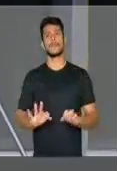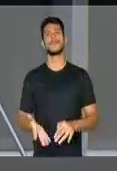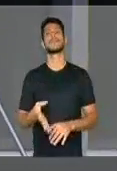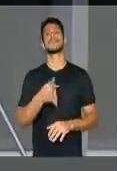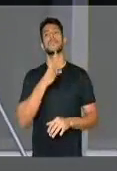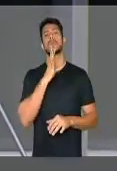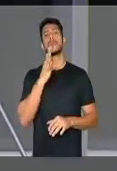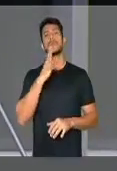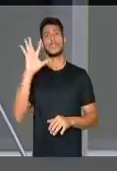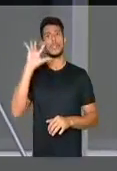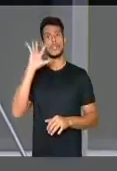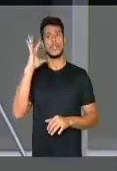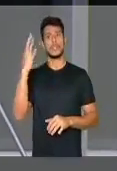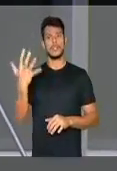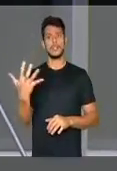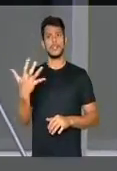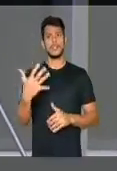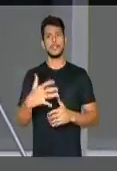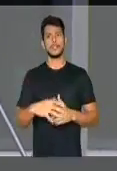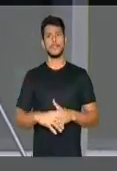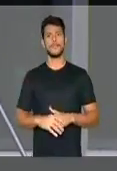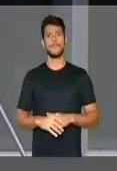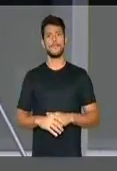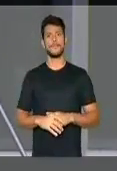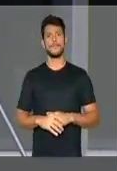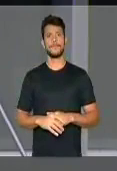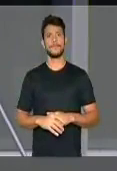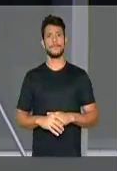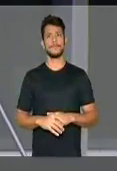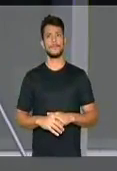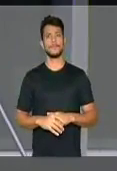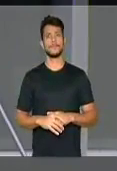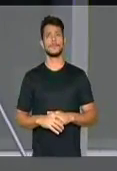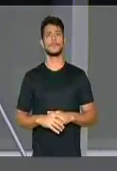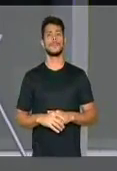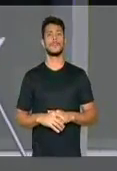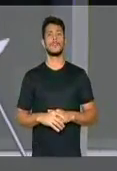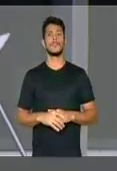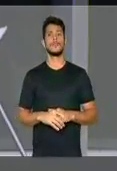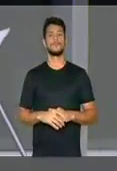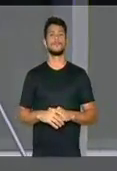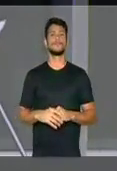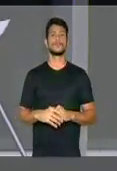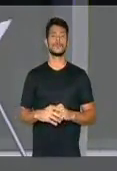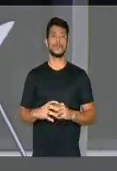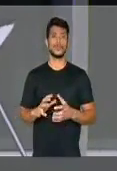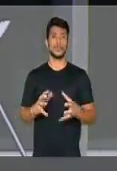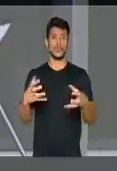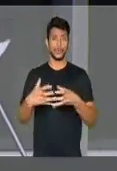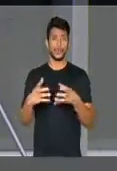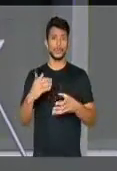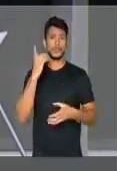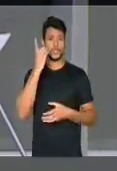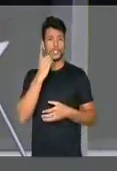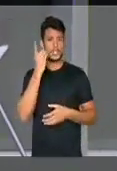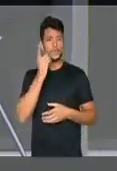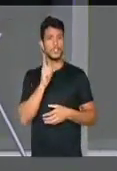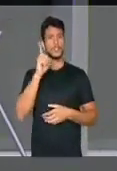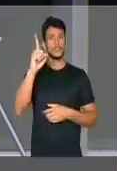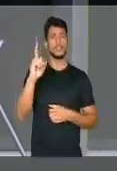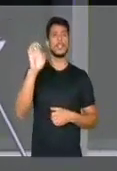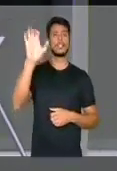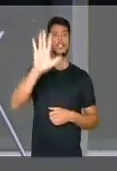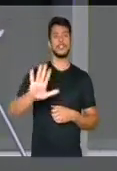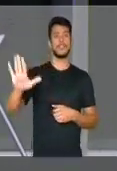essa decisão, obrigada, consistente do Parlamento Europeu, independente do